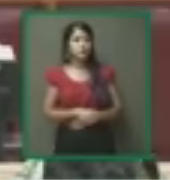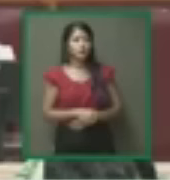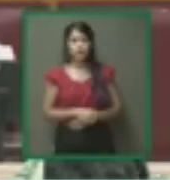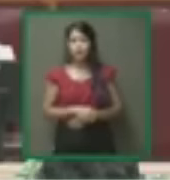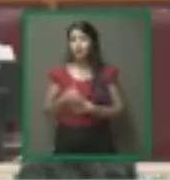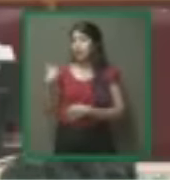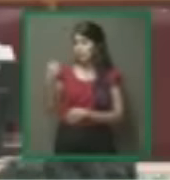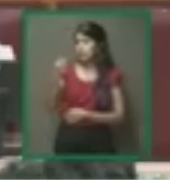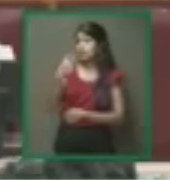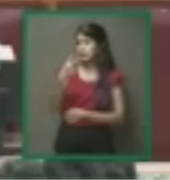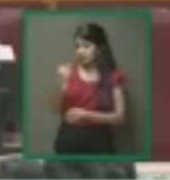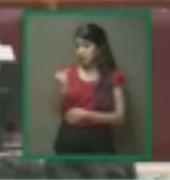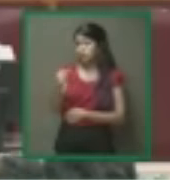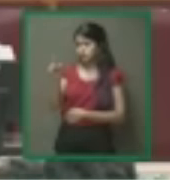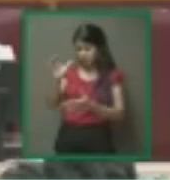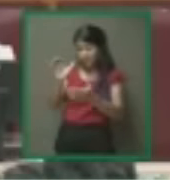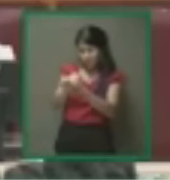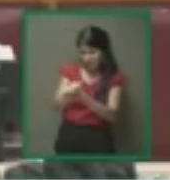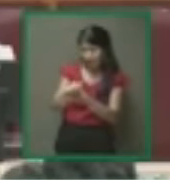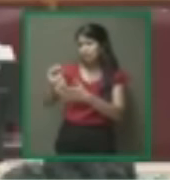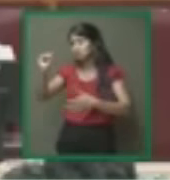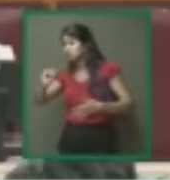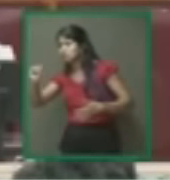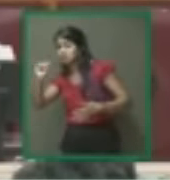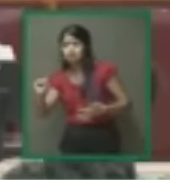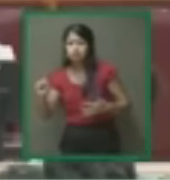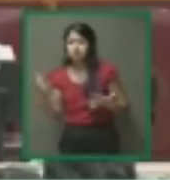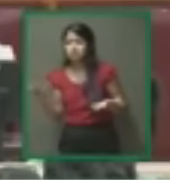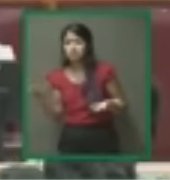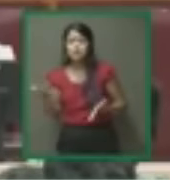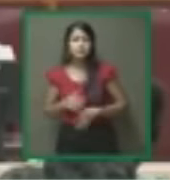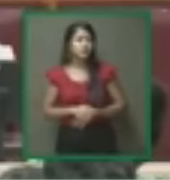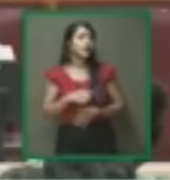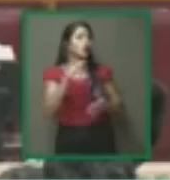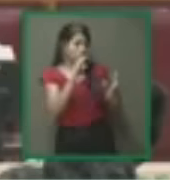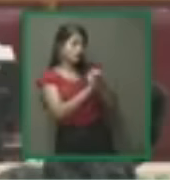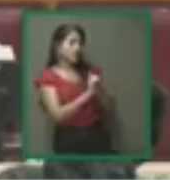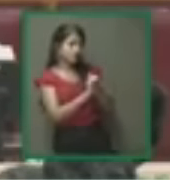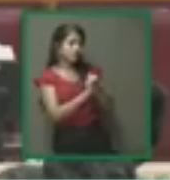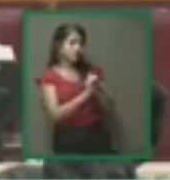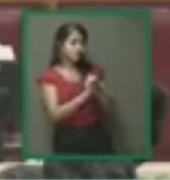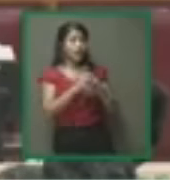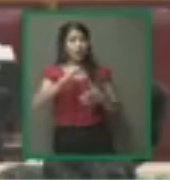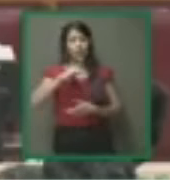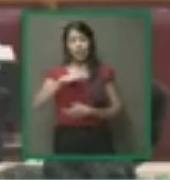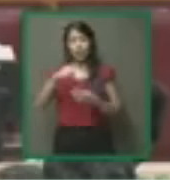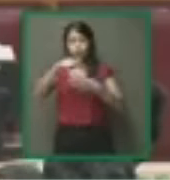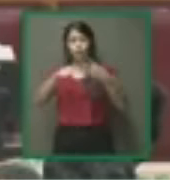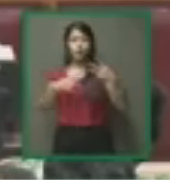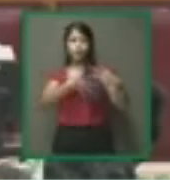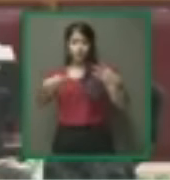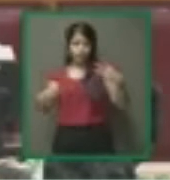Então, o senhor tem 37 anos. O senhor é casado, é solteiro? Sou casado. pais de 3